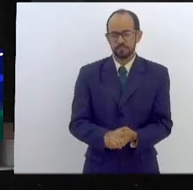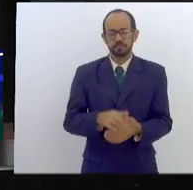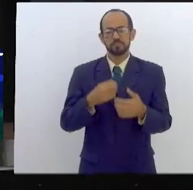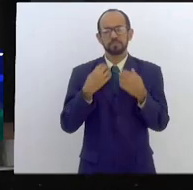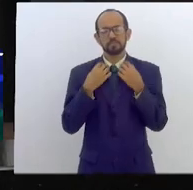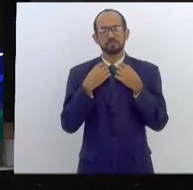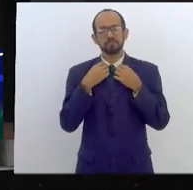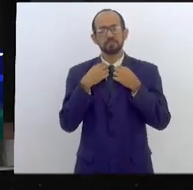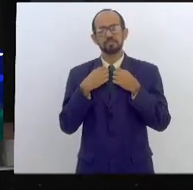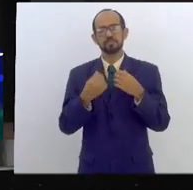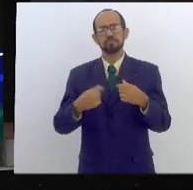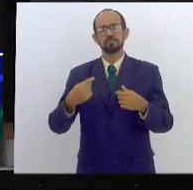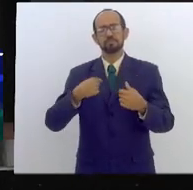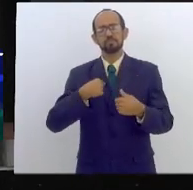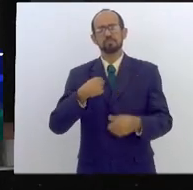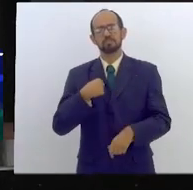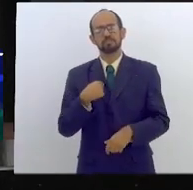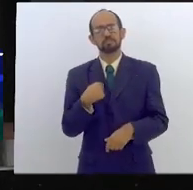eu,